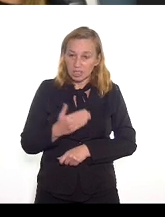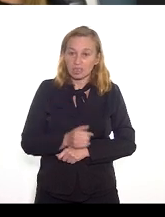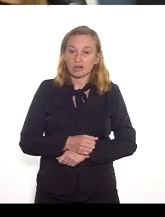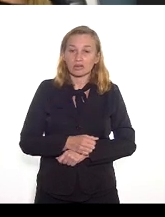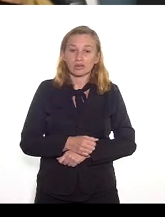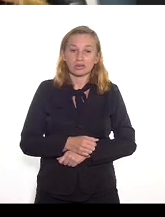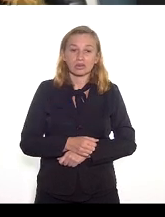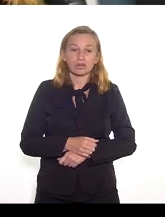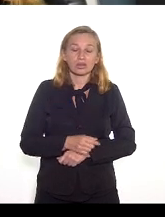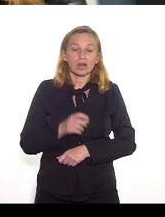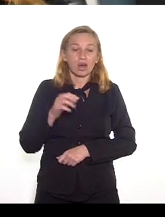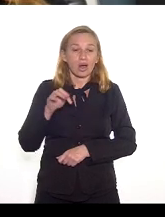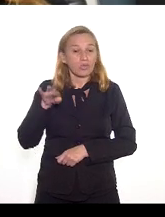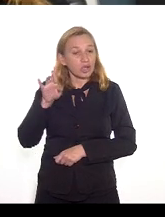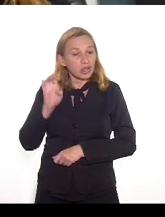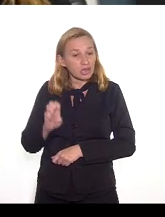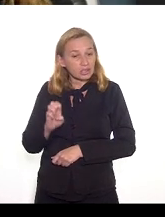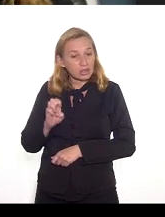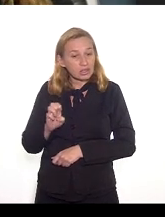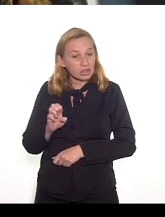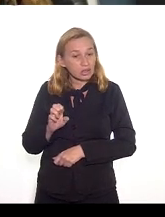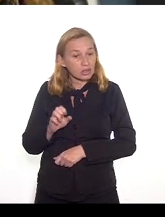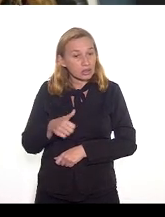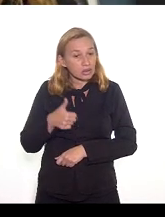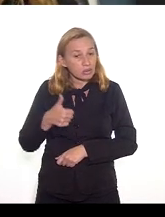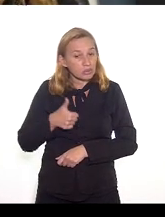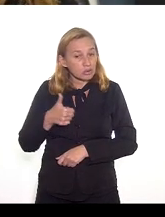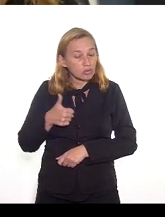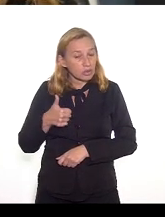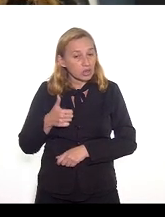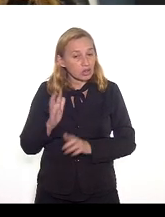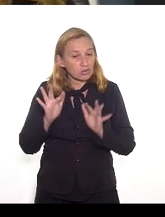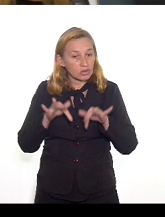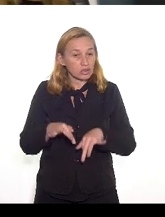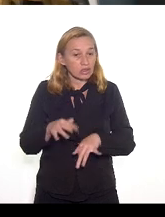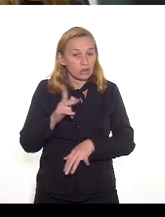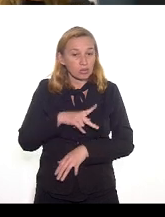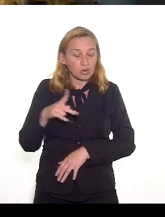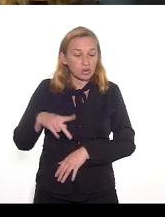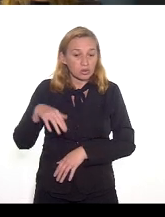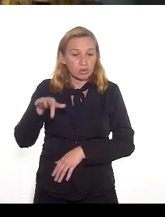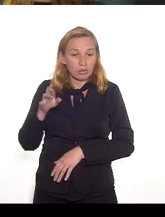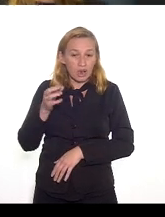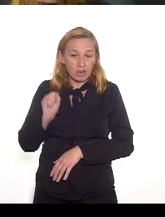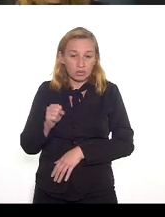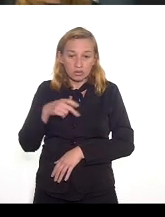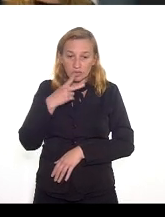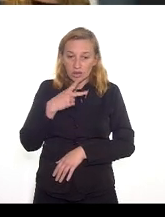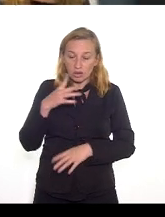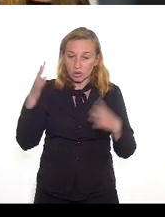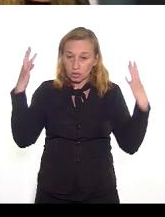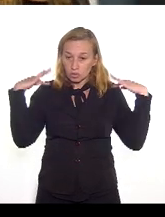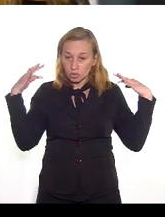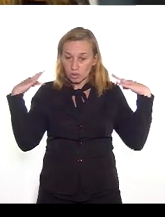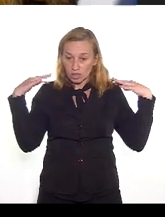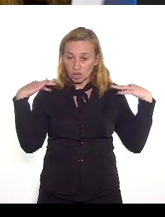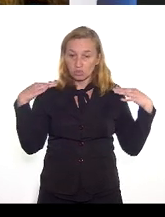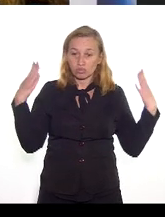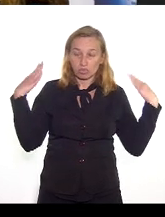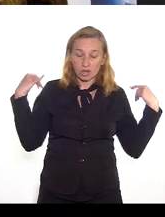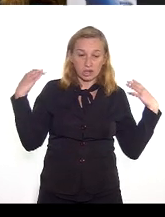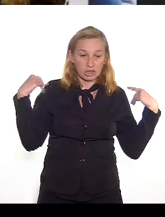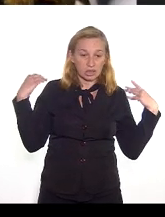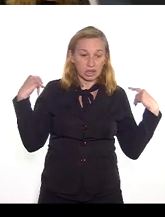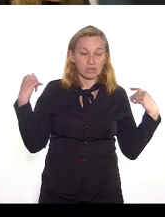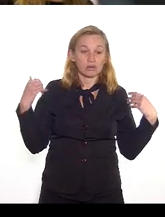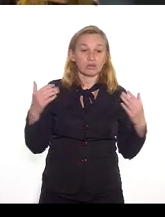ao almirante Edésio, seria, primeiro, complementando o que o professor Marcos falou, a questão do turismo e lazer naval, em